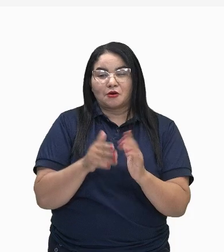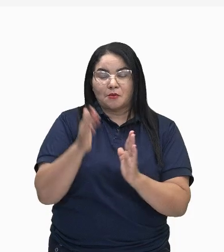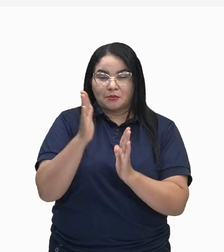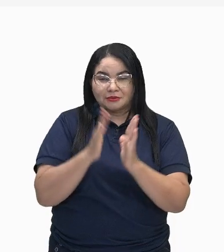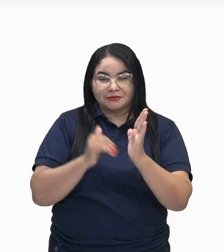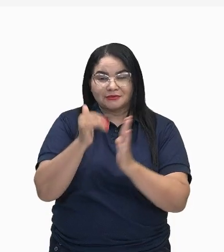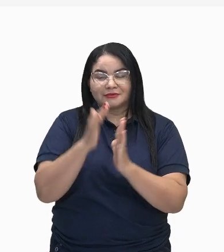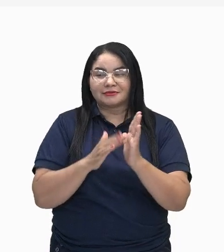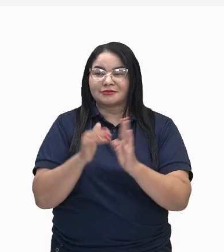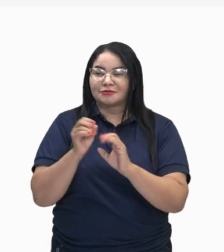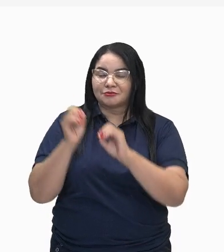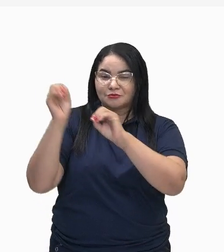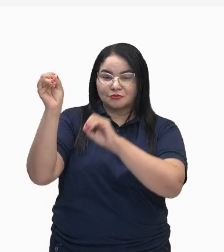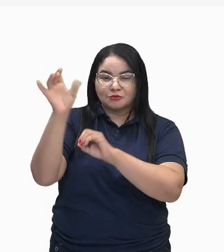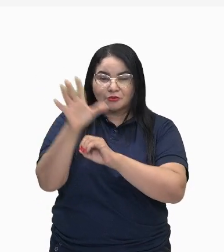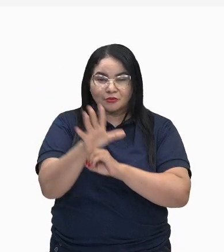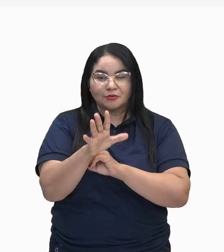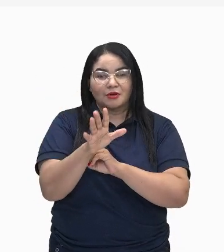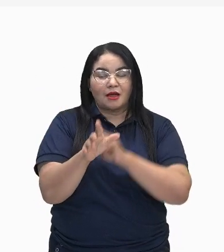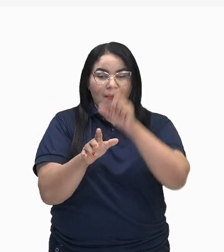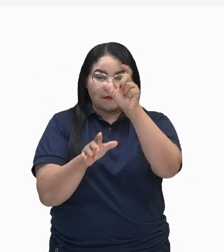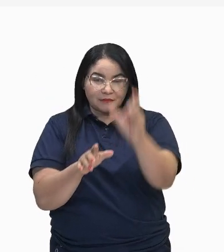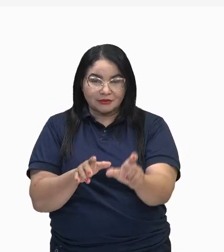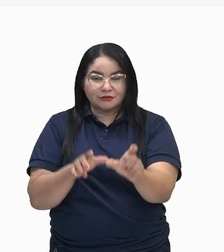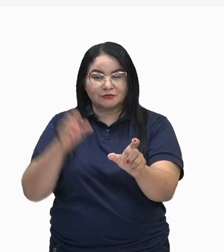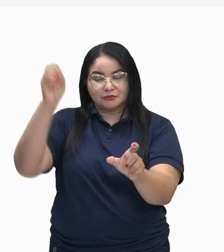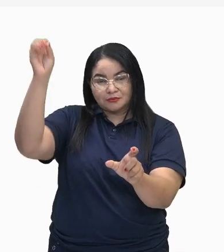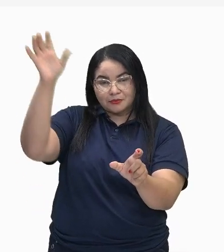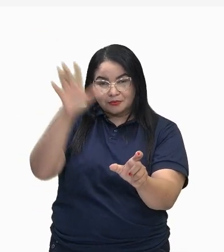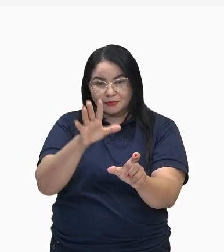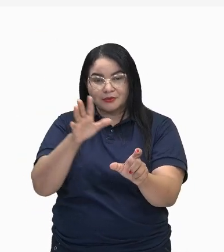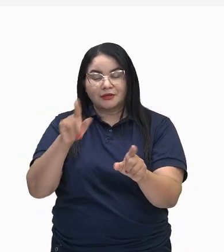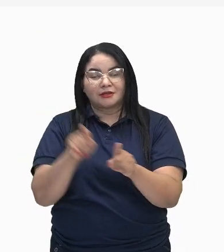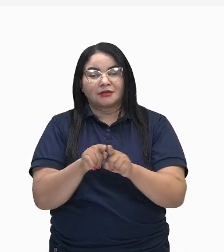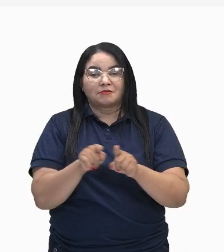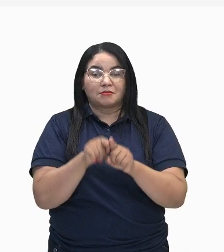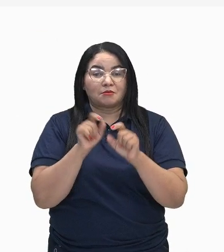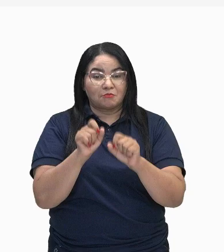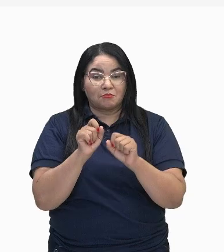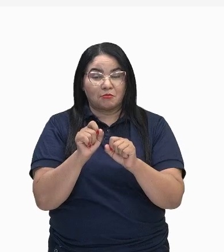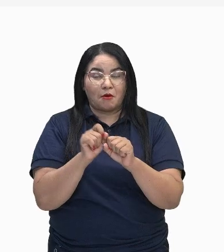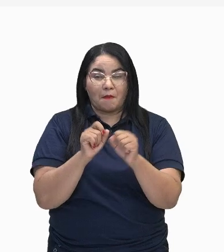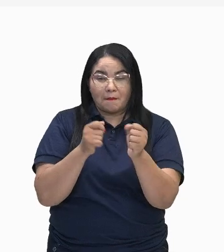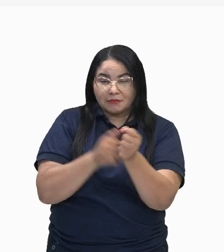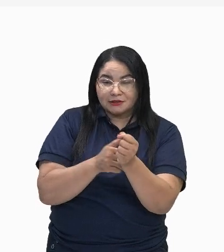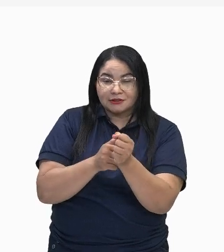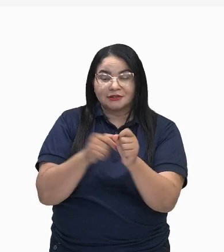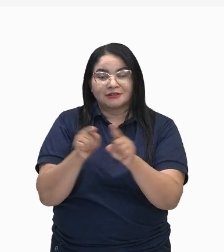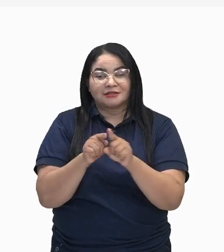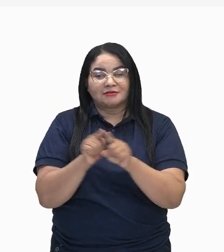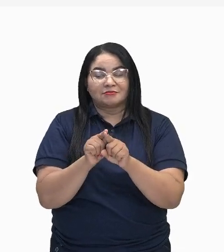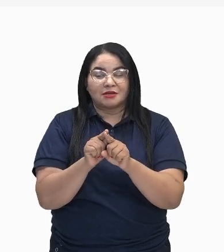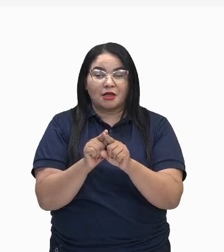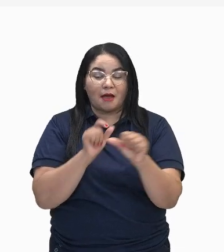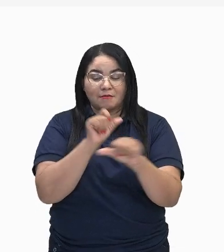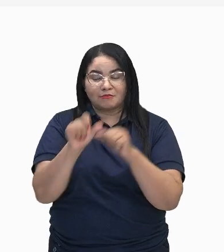Ela pode destacar um dançarino, criar mistérios, mudar um ambiente de alegria para